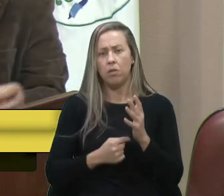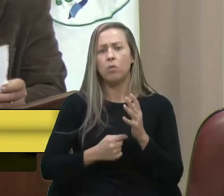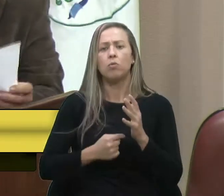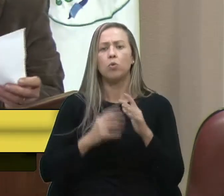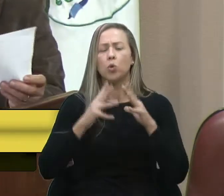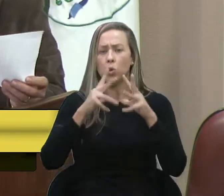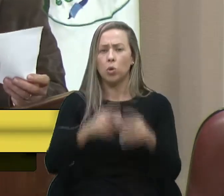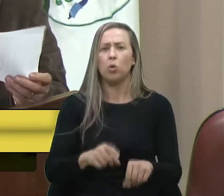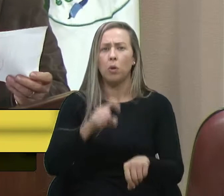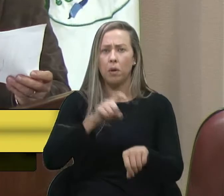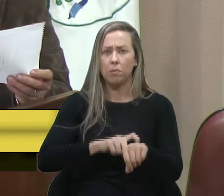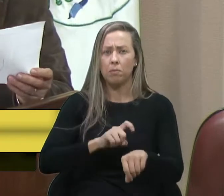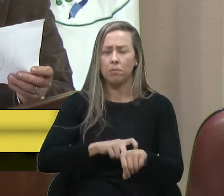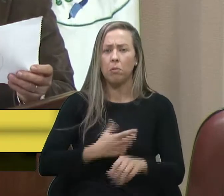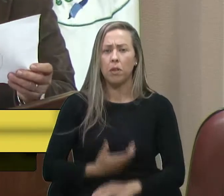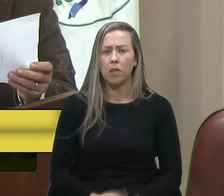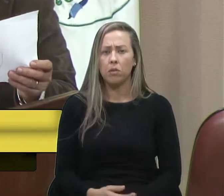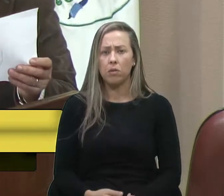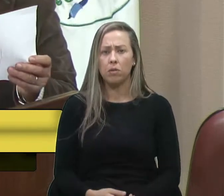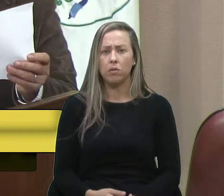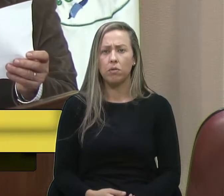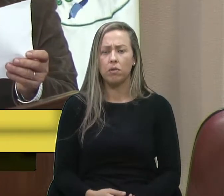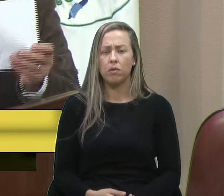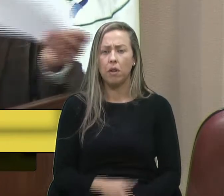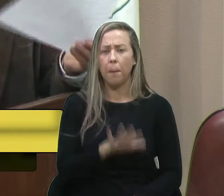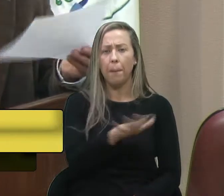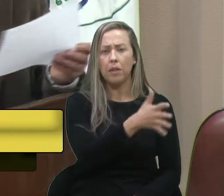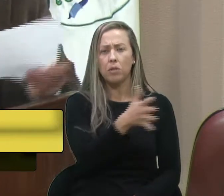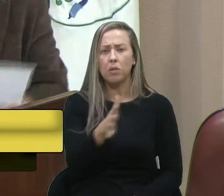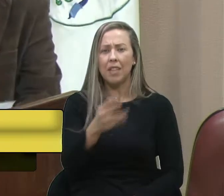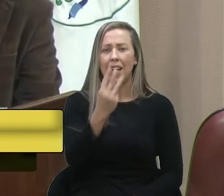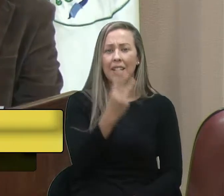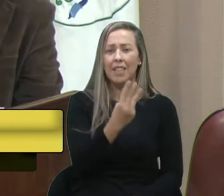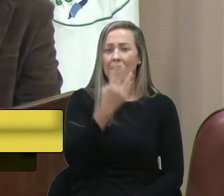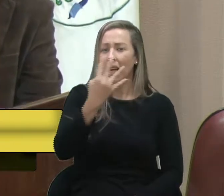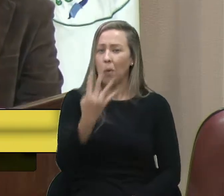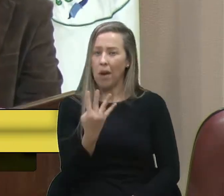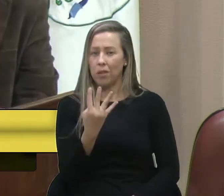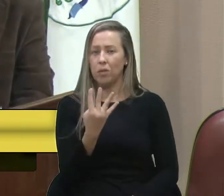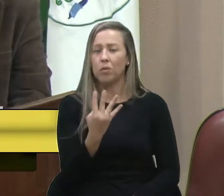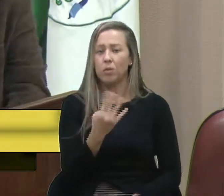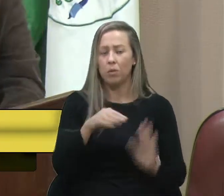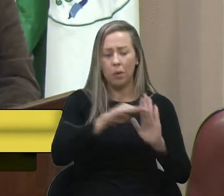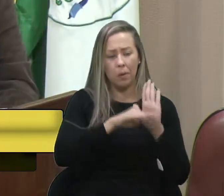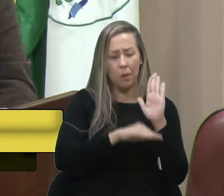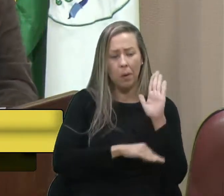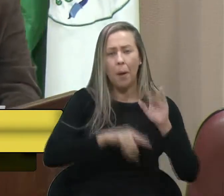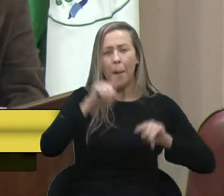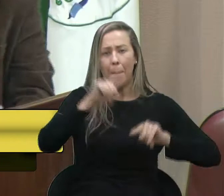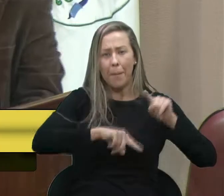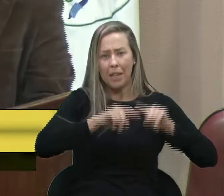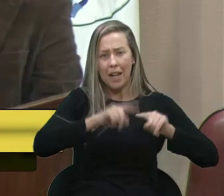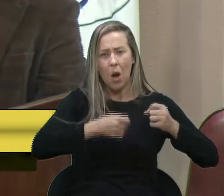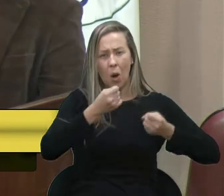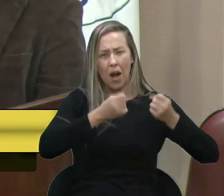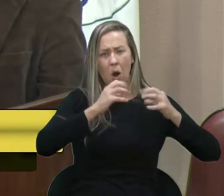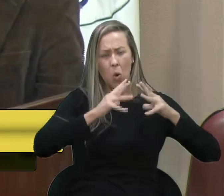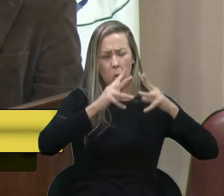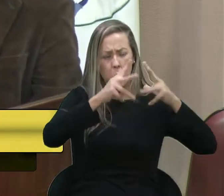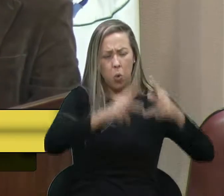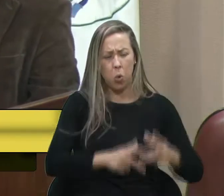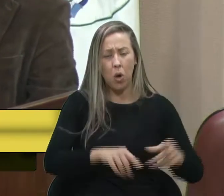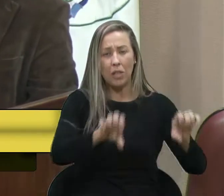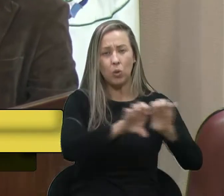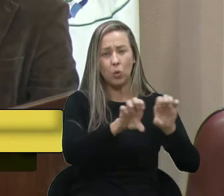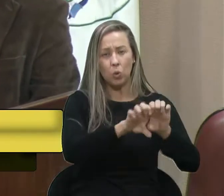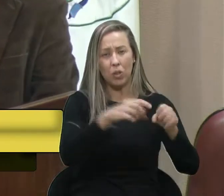maquinários, na época, em torno de 34, entre maquinário, carros e outros, para a infraestrutura da